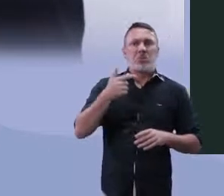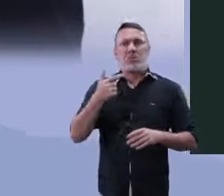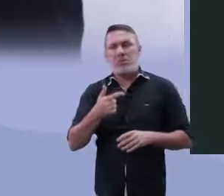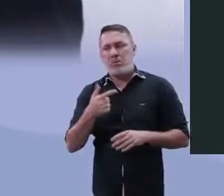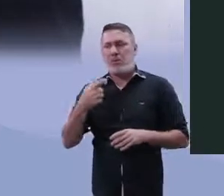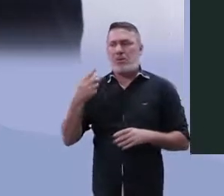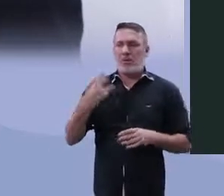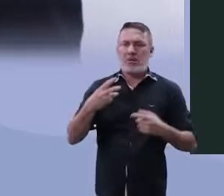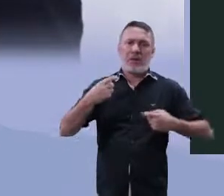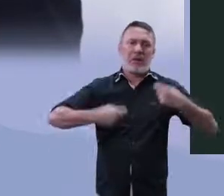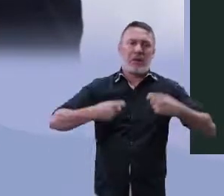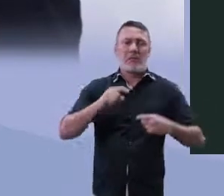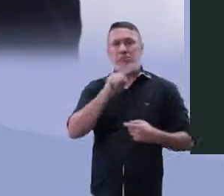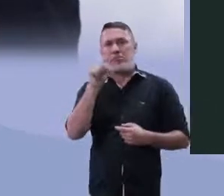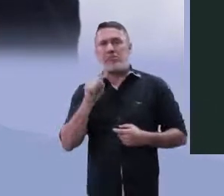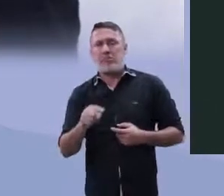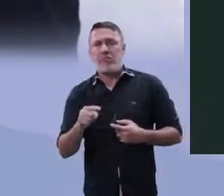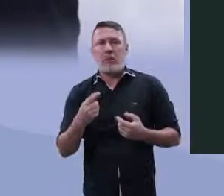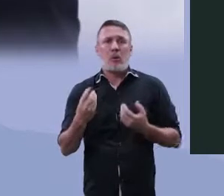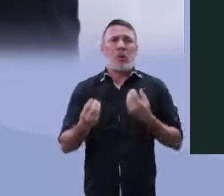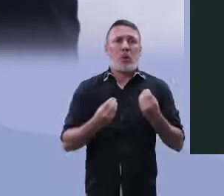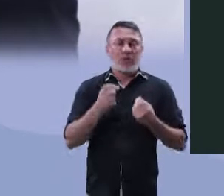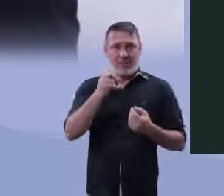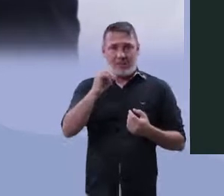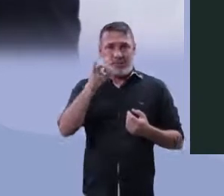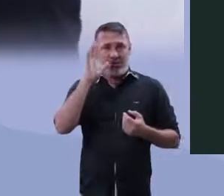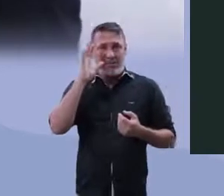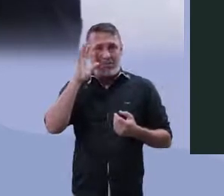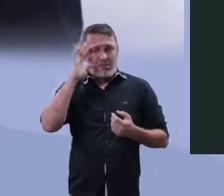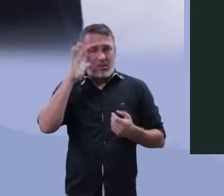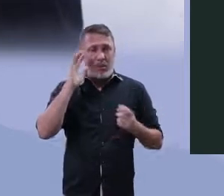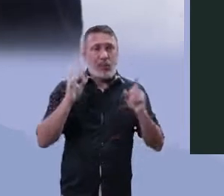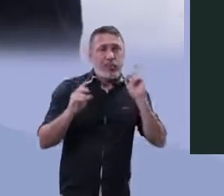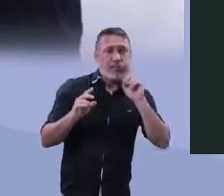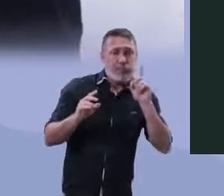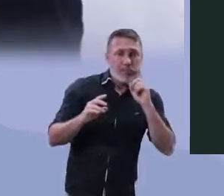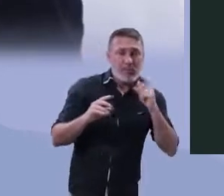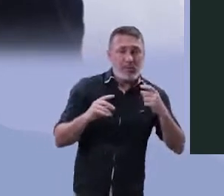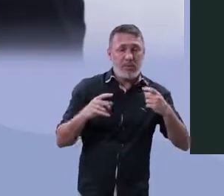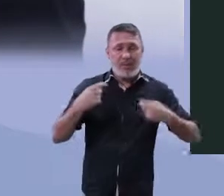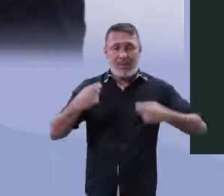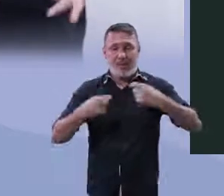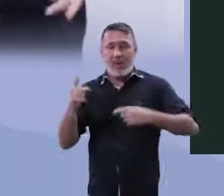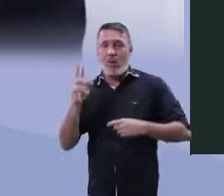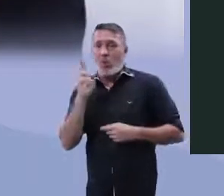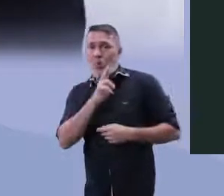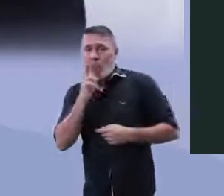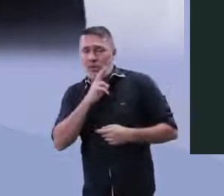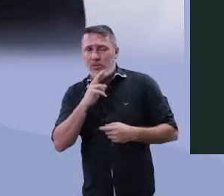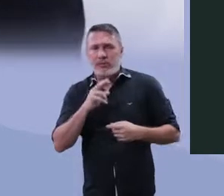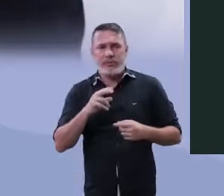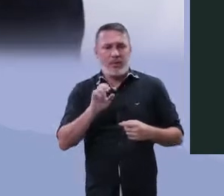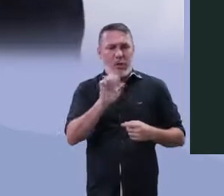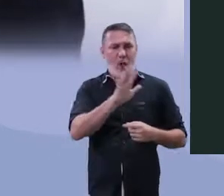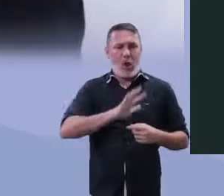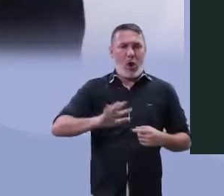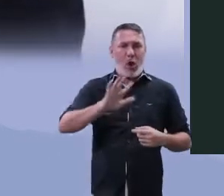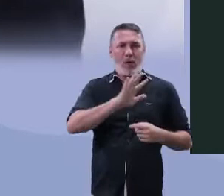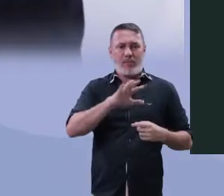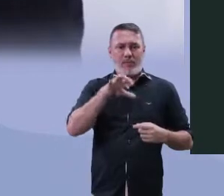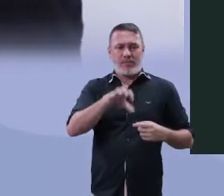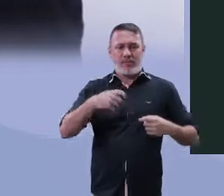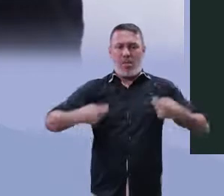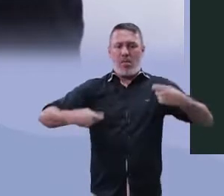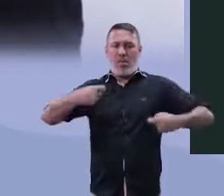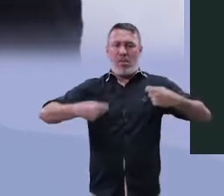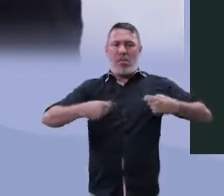Segunda Guerra, então, quer dizer, uma guerra entre Estados Unidos e União Soviética seria um quarto momento de devastação do continente europeu.